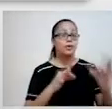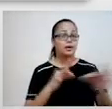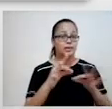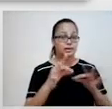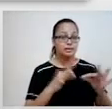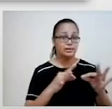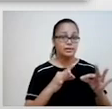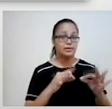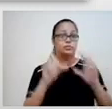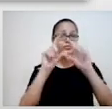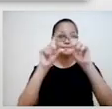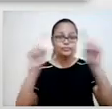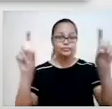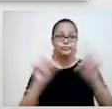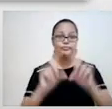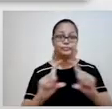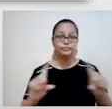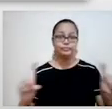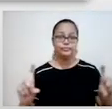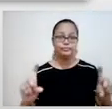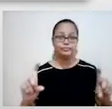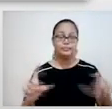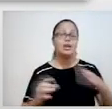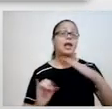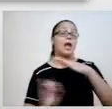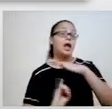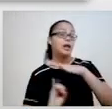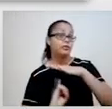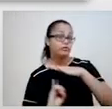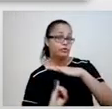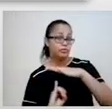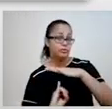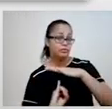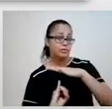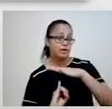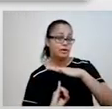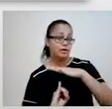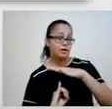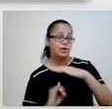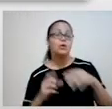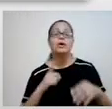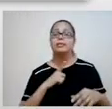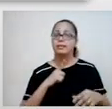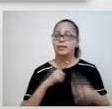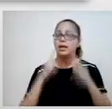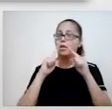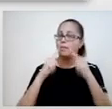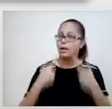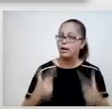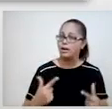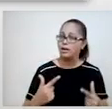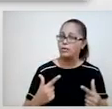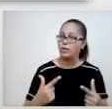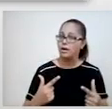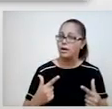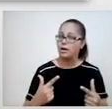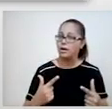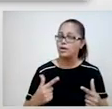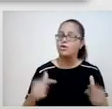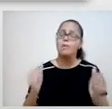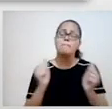Embora ele seja bem informal, né? Esse livro ele tem aí uma linguagem bem próxima